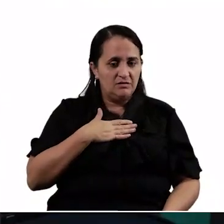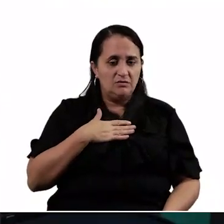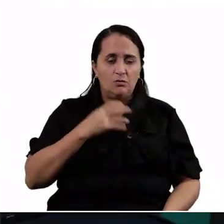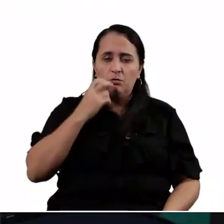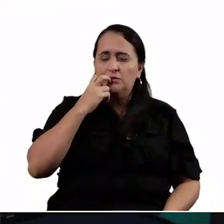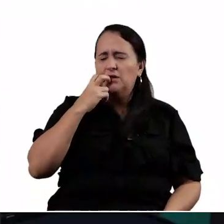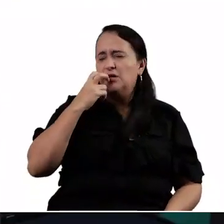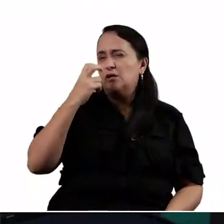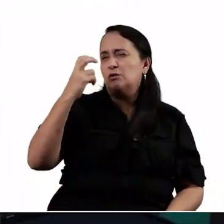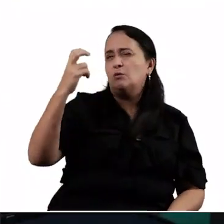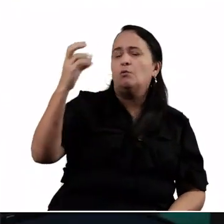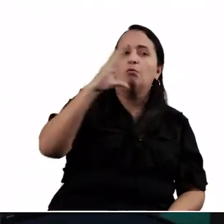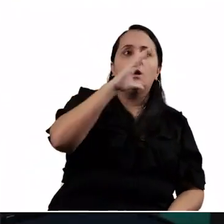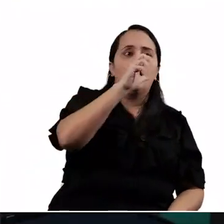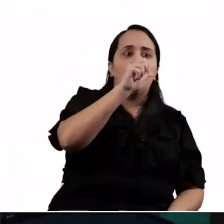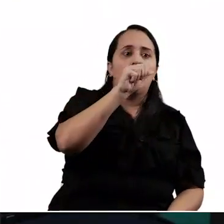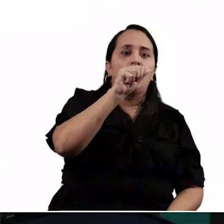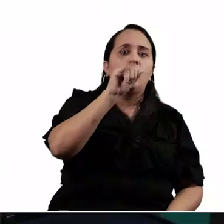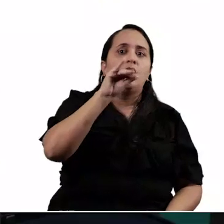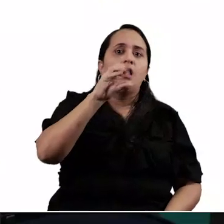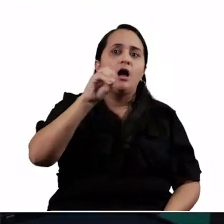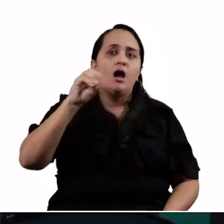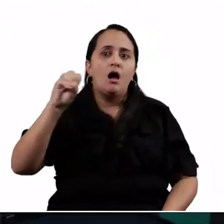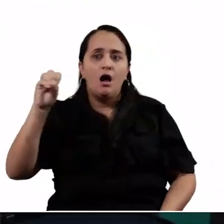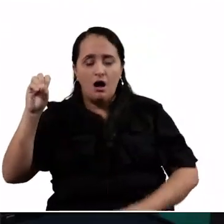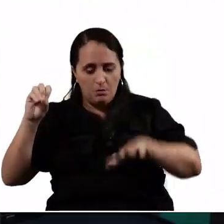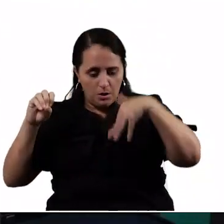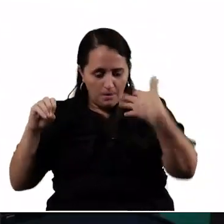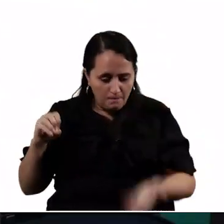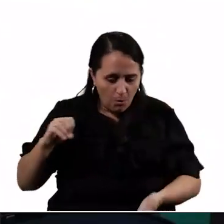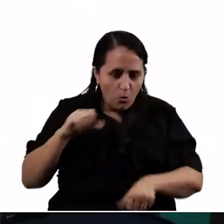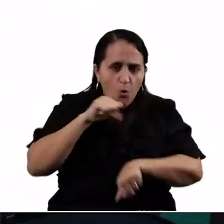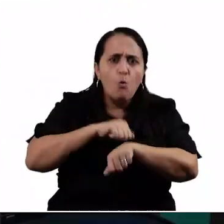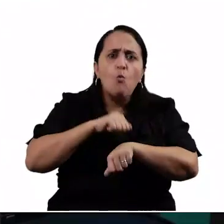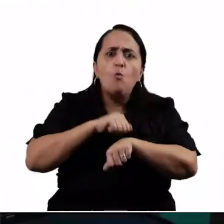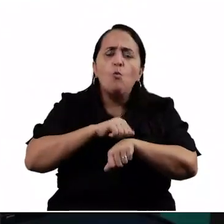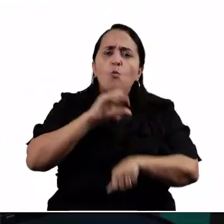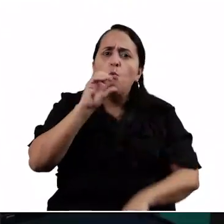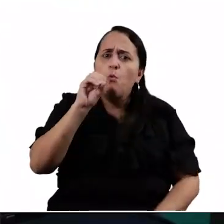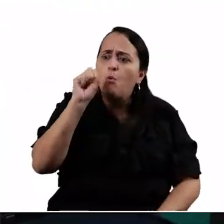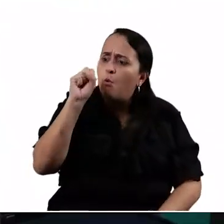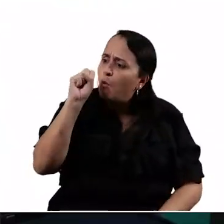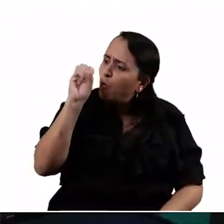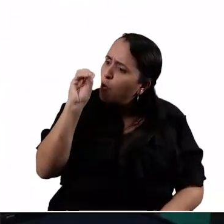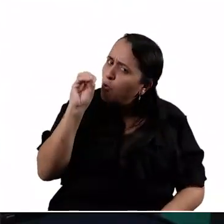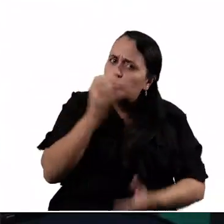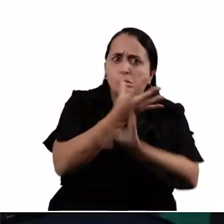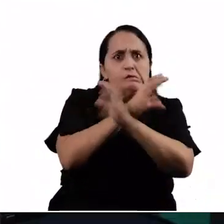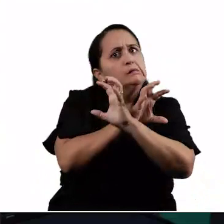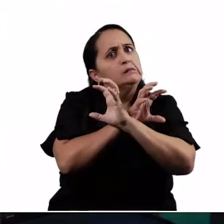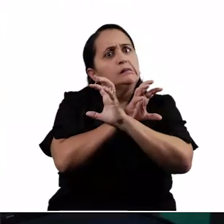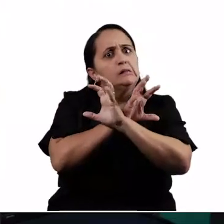gritou Caio e caiu um osso pela primeira vez senhor quem esperava um osso caindo de repente